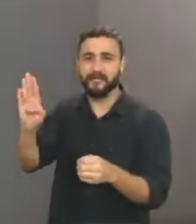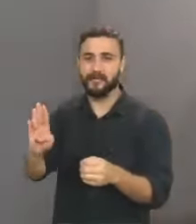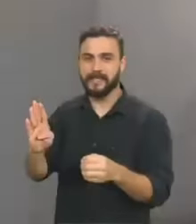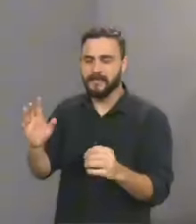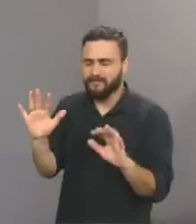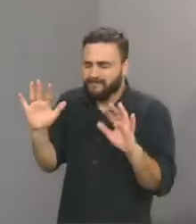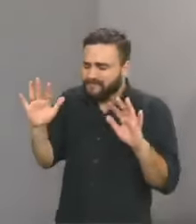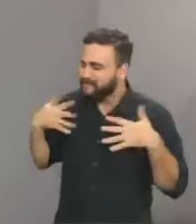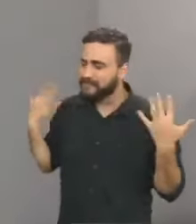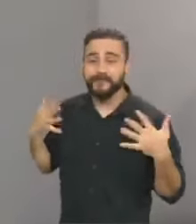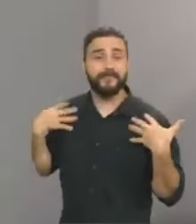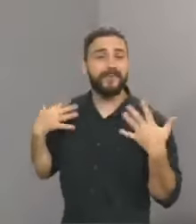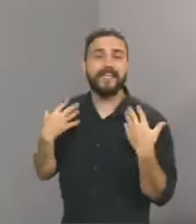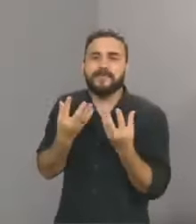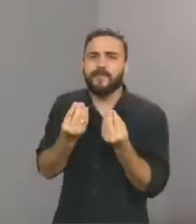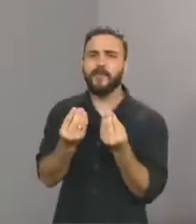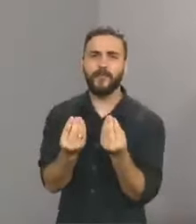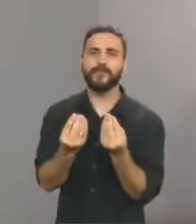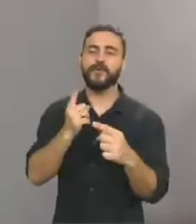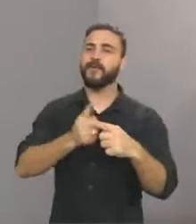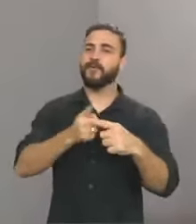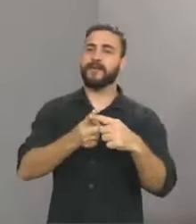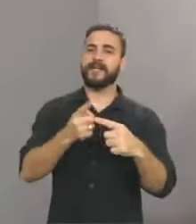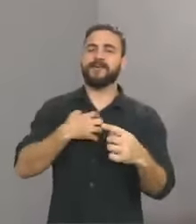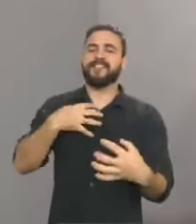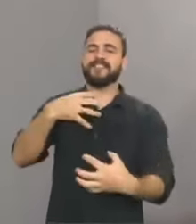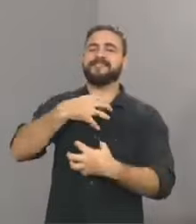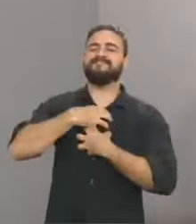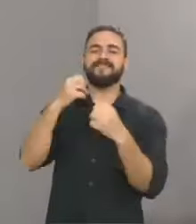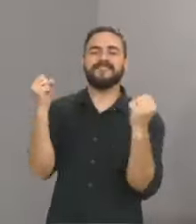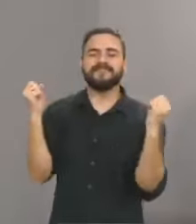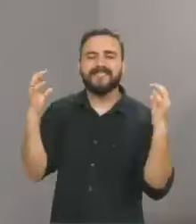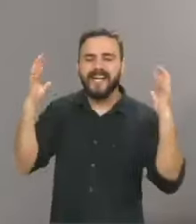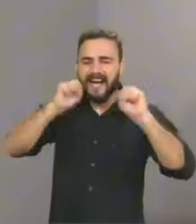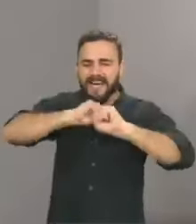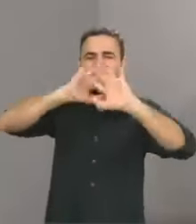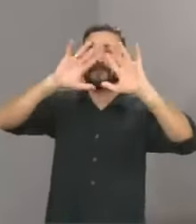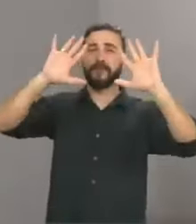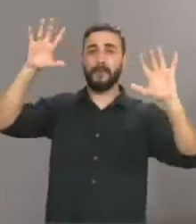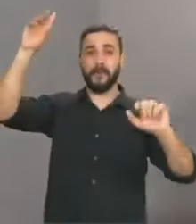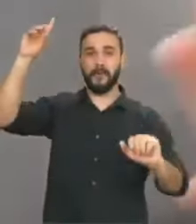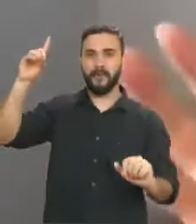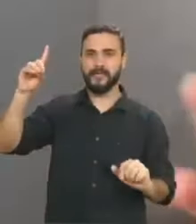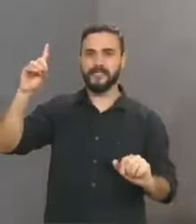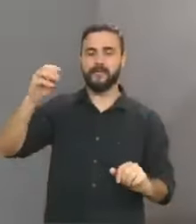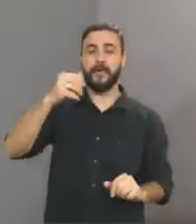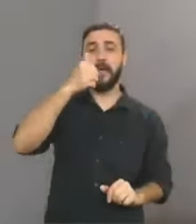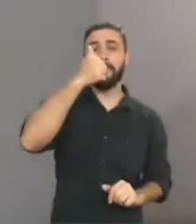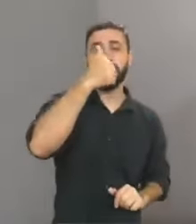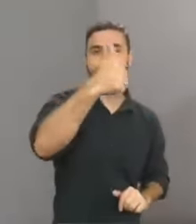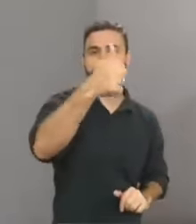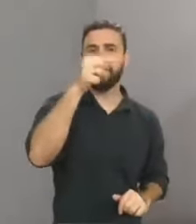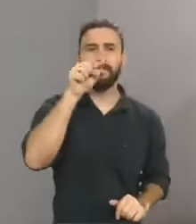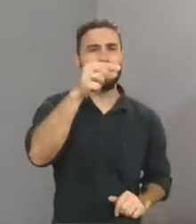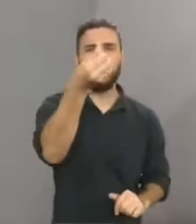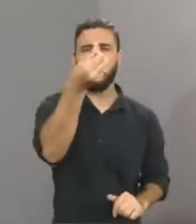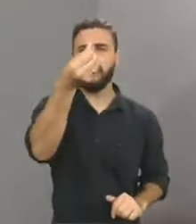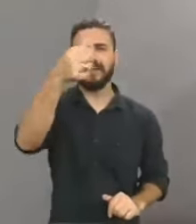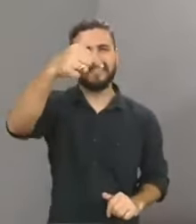jubilosos, porque vimos a sua glória. Foram mais de 1.700, cerca de